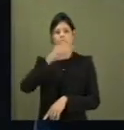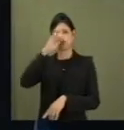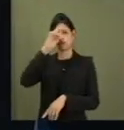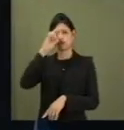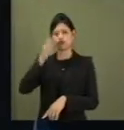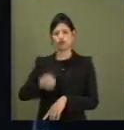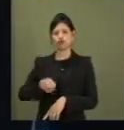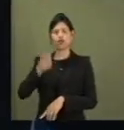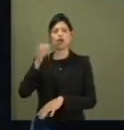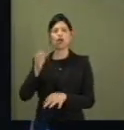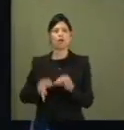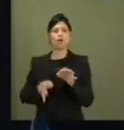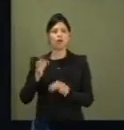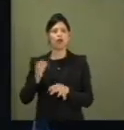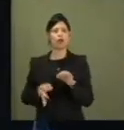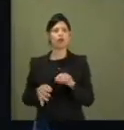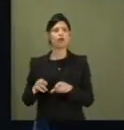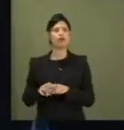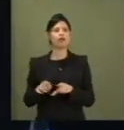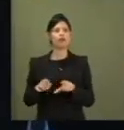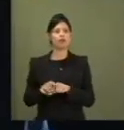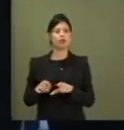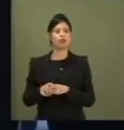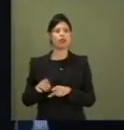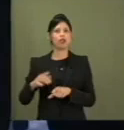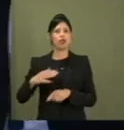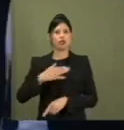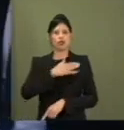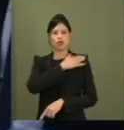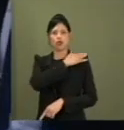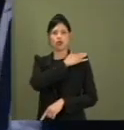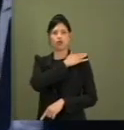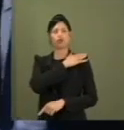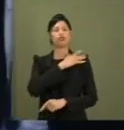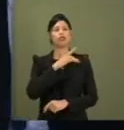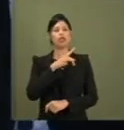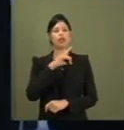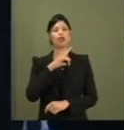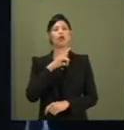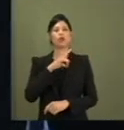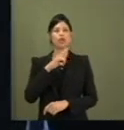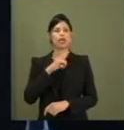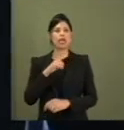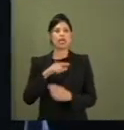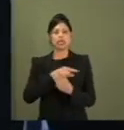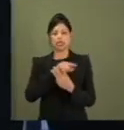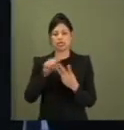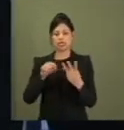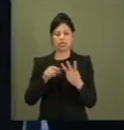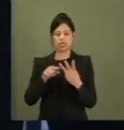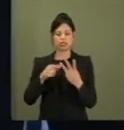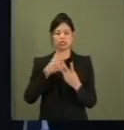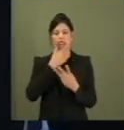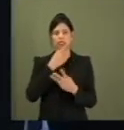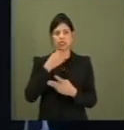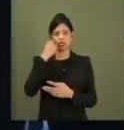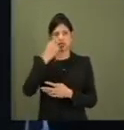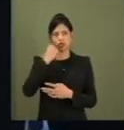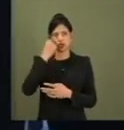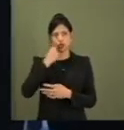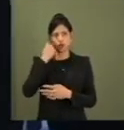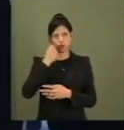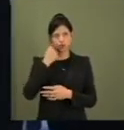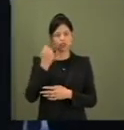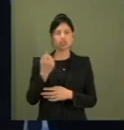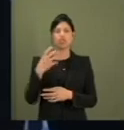que não está aqui, o Luiz Carlos Reis. Somos, então, os 3 senadores do Rio Grande que, do seu jeito, da sua forma